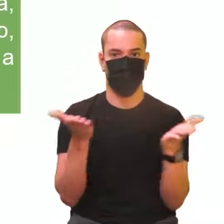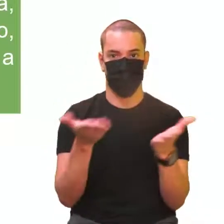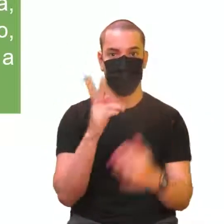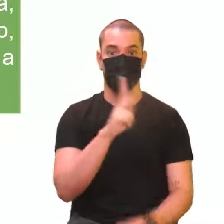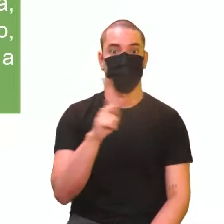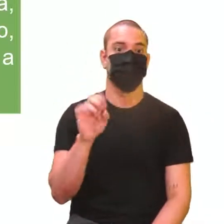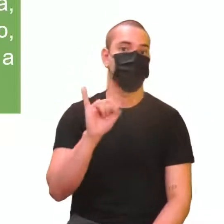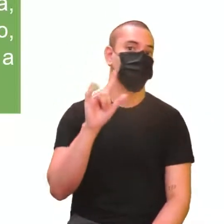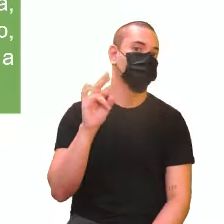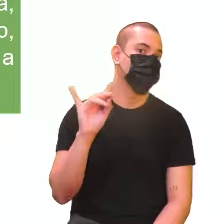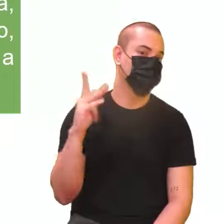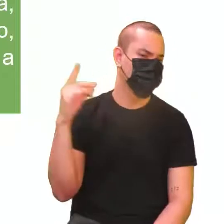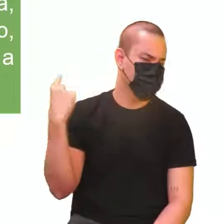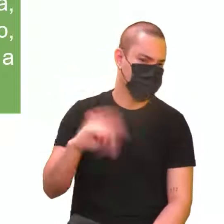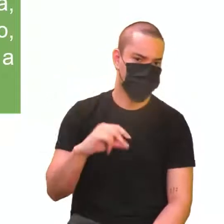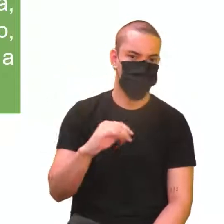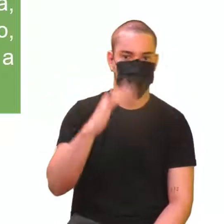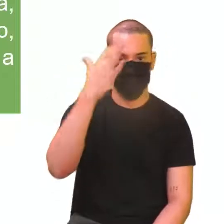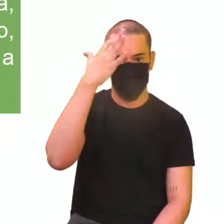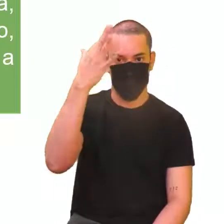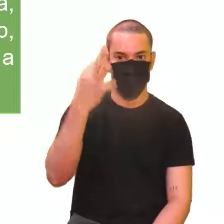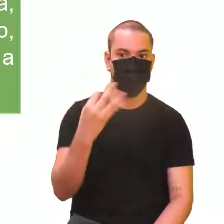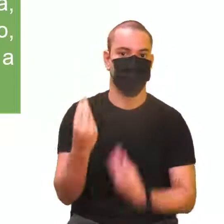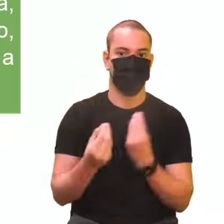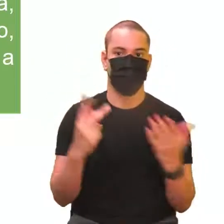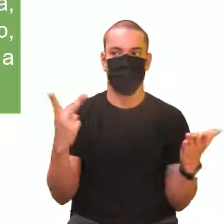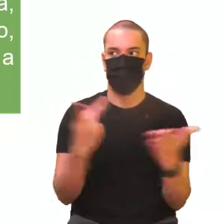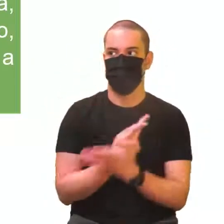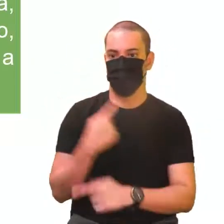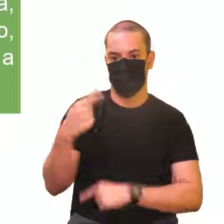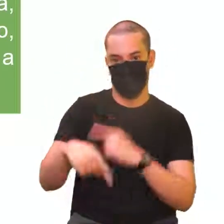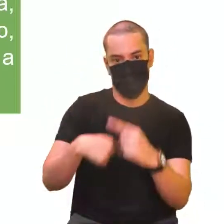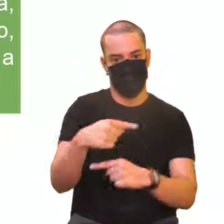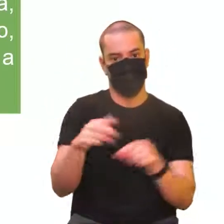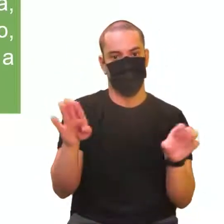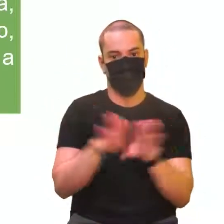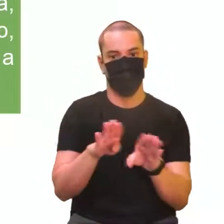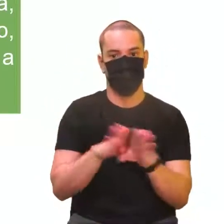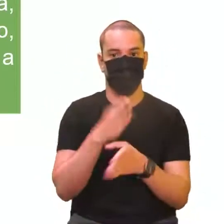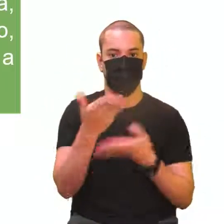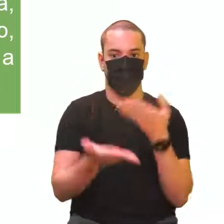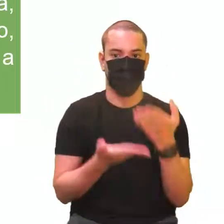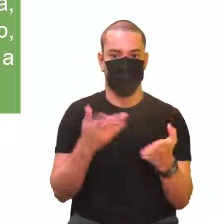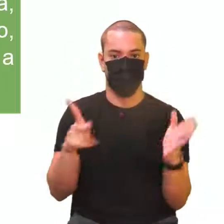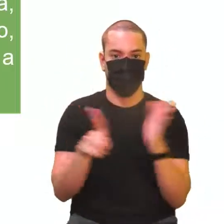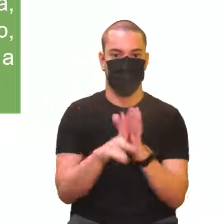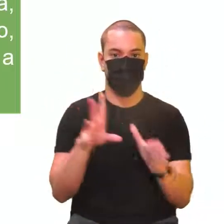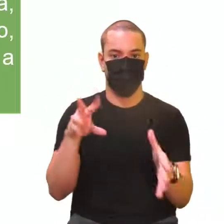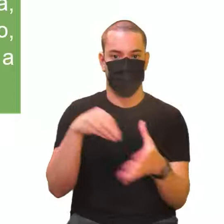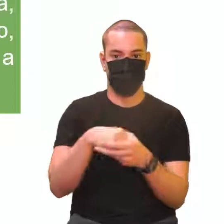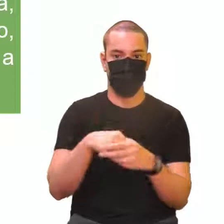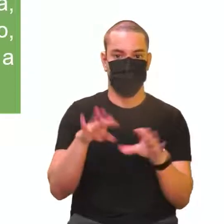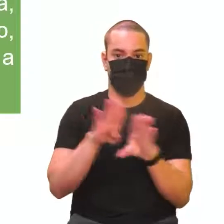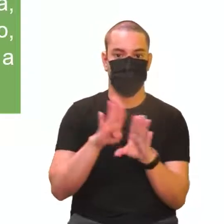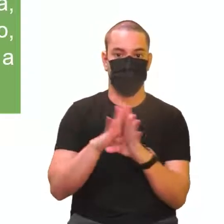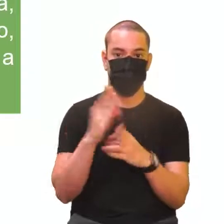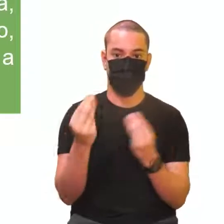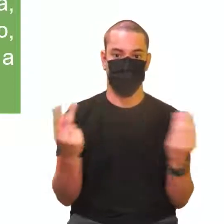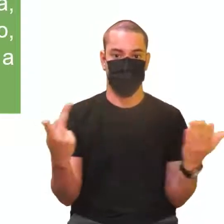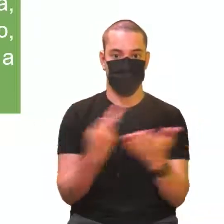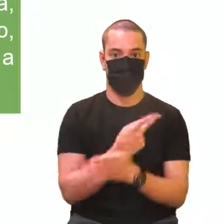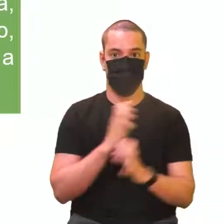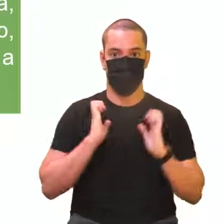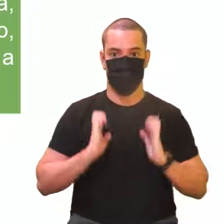Prof. Silvinho. Entender os componentes hereditários, suas aplicações na engenharia genética e as questões éticas